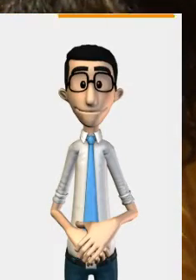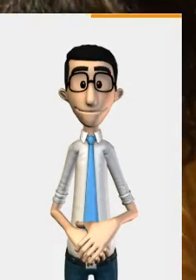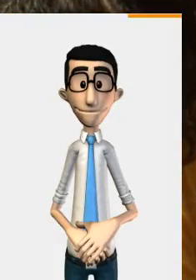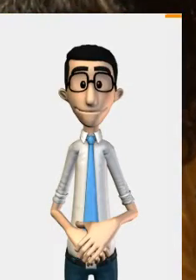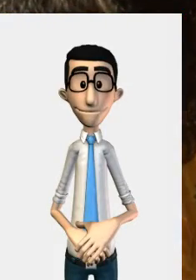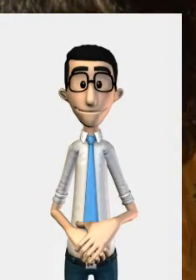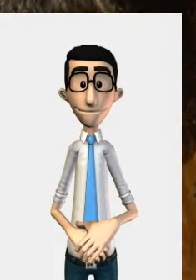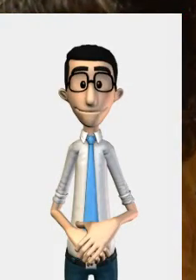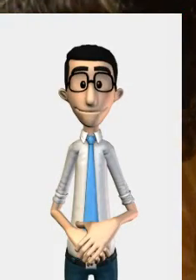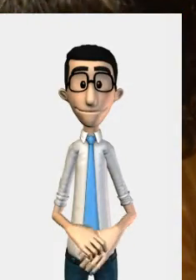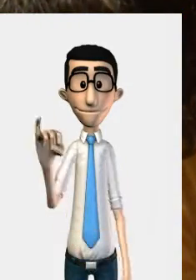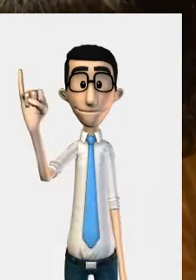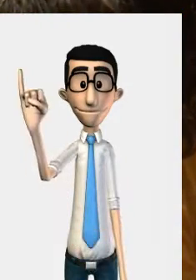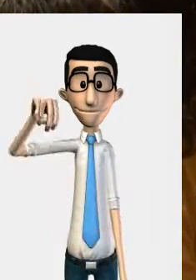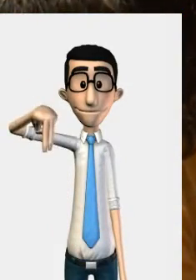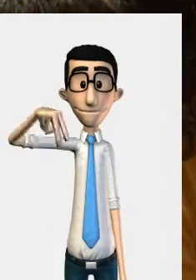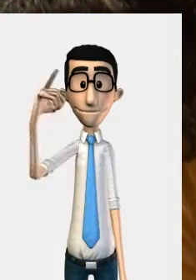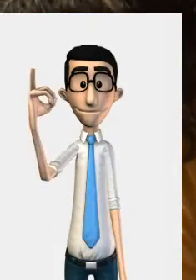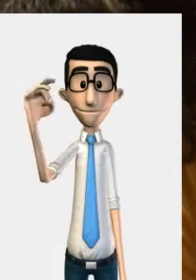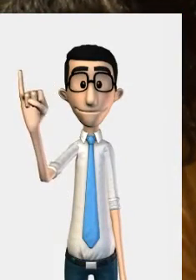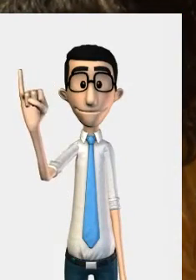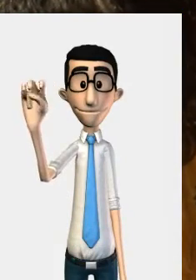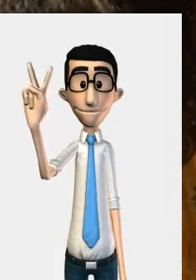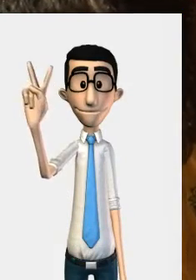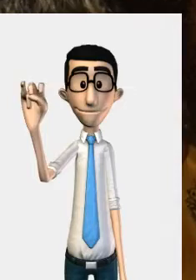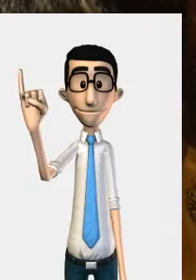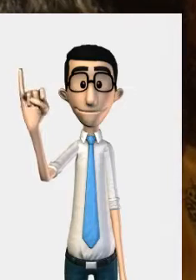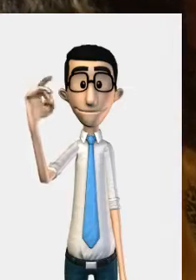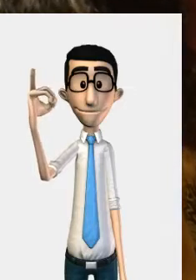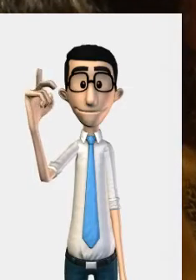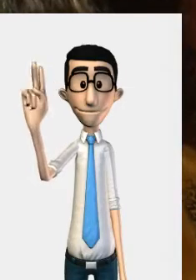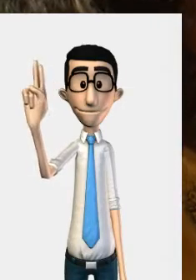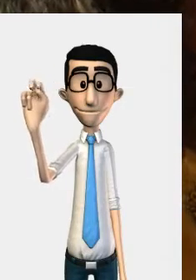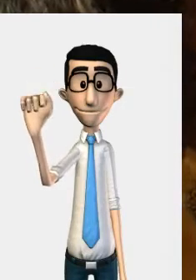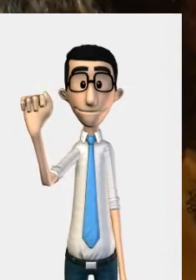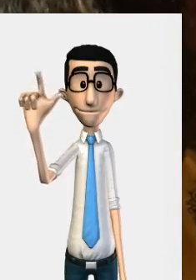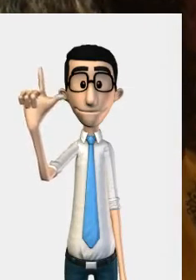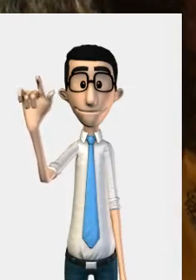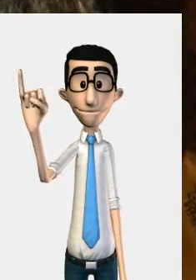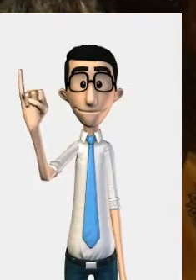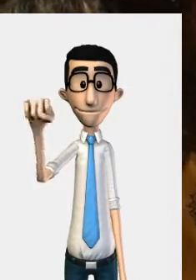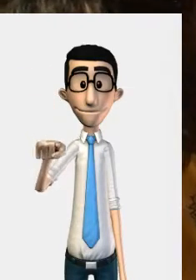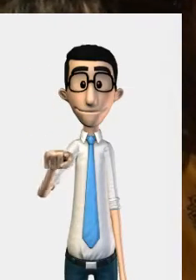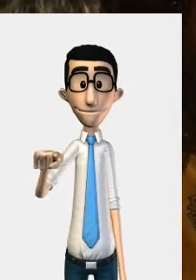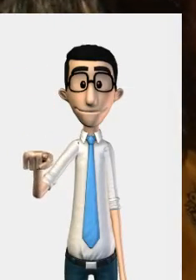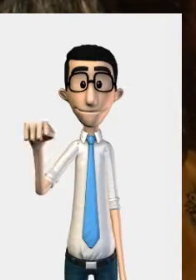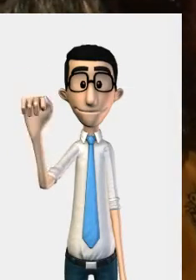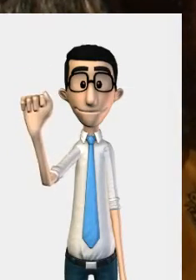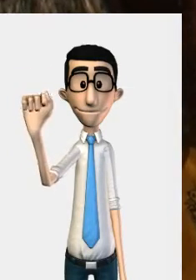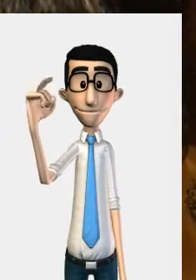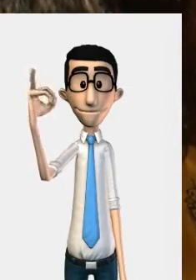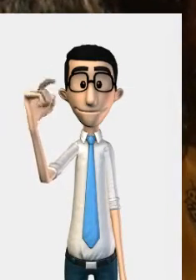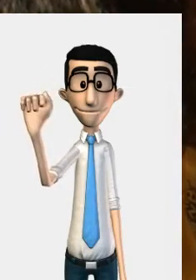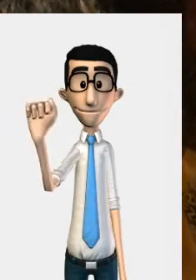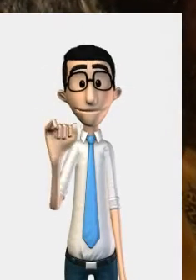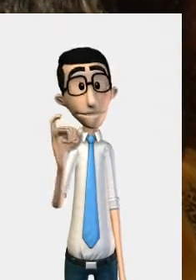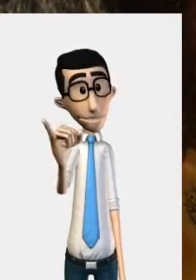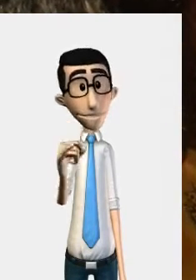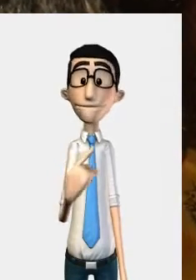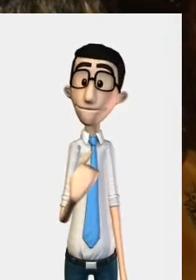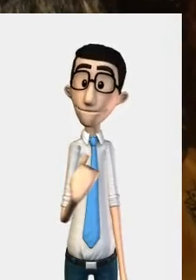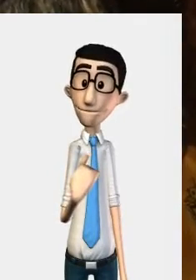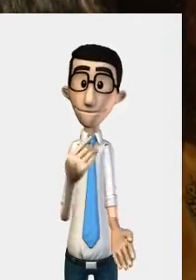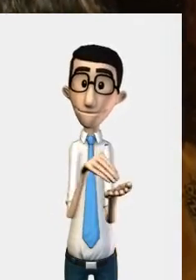didática boa, e eu comecei a gostar, fazer uma coisa que eu realmente gostava muito, e assim, poder facilitar a vida